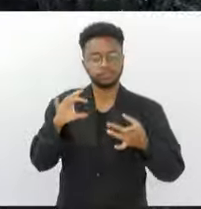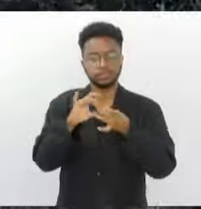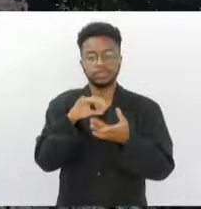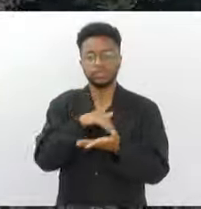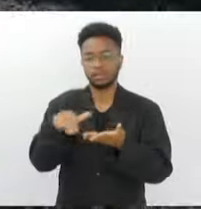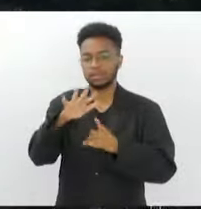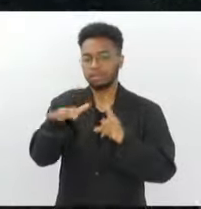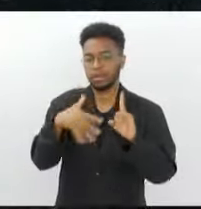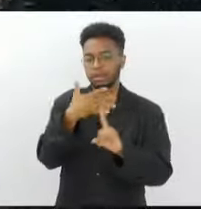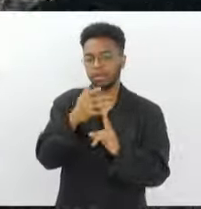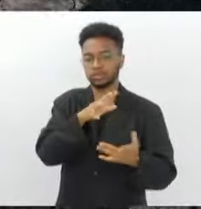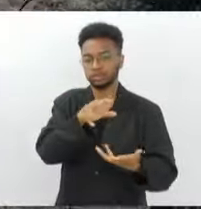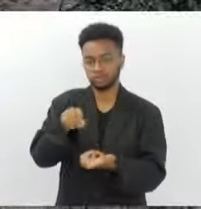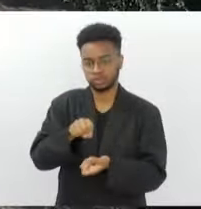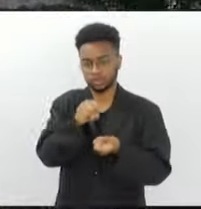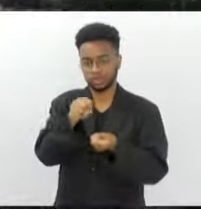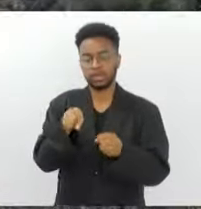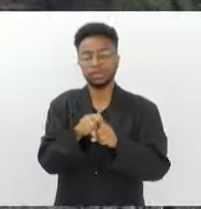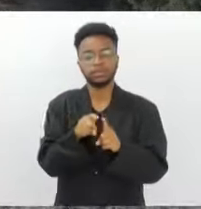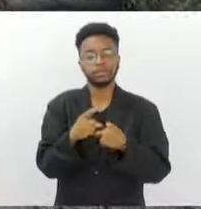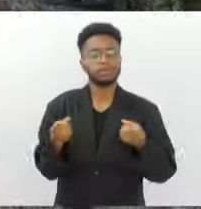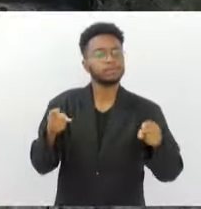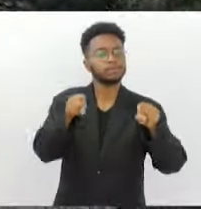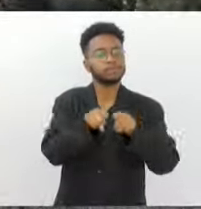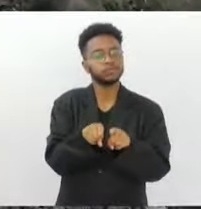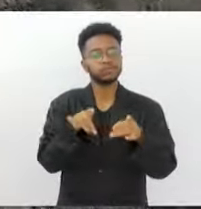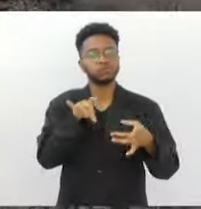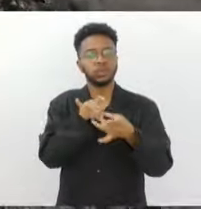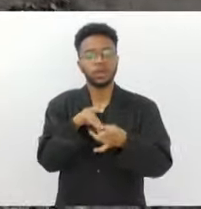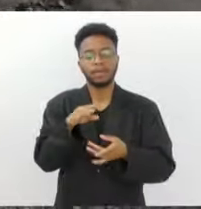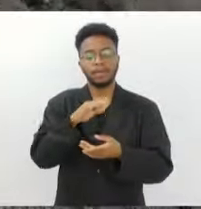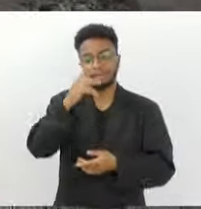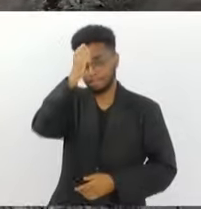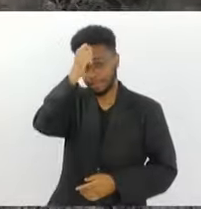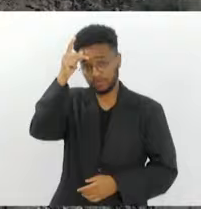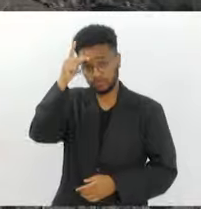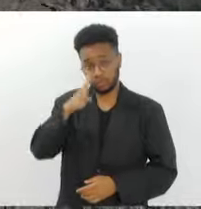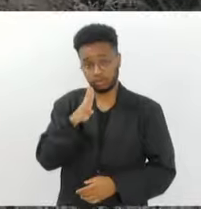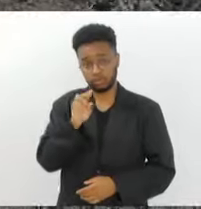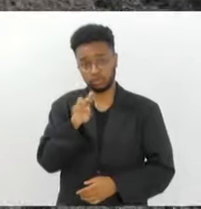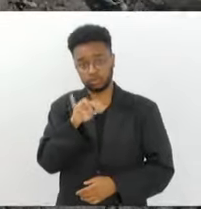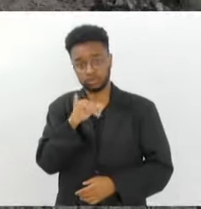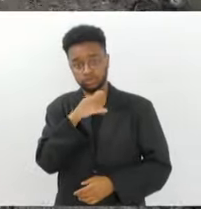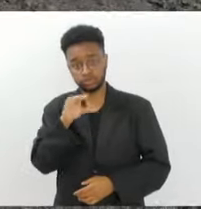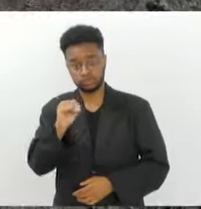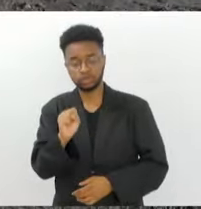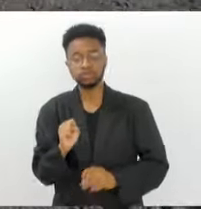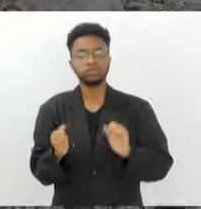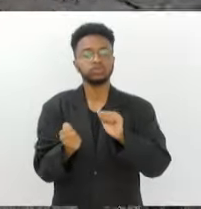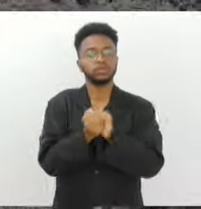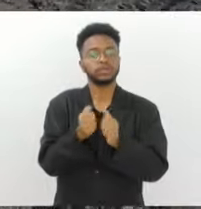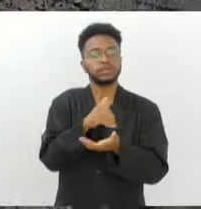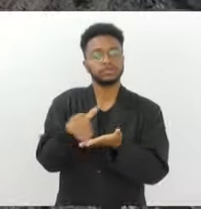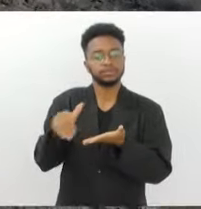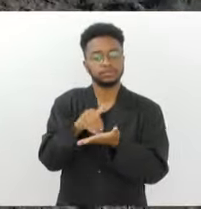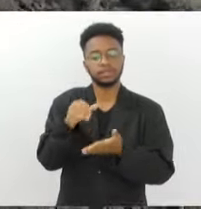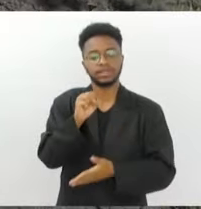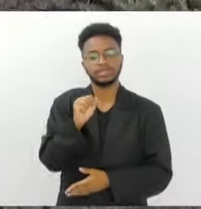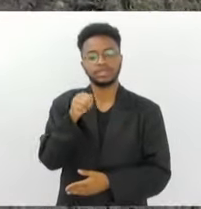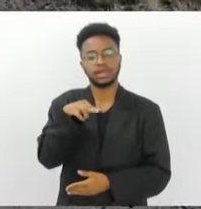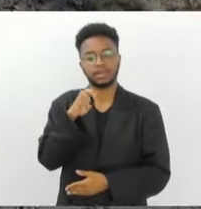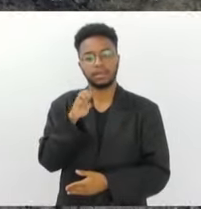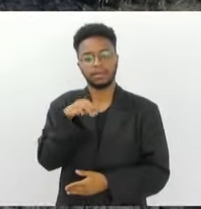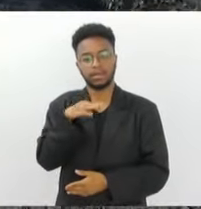e Sustentabilidade e em parceria com a Prefeitura de Búzios, por meio da Secretaria de Saneamento e